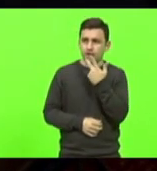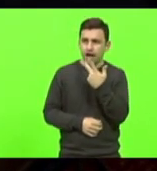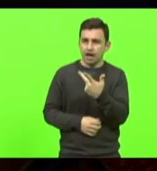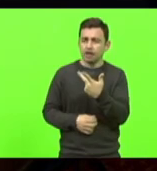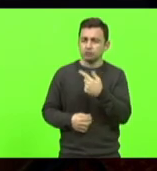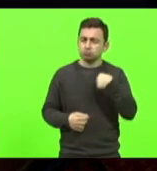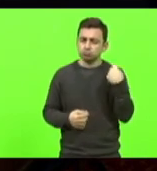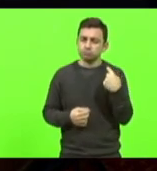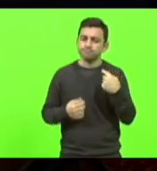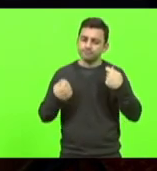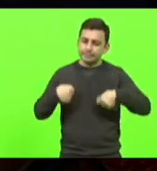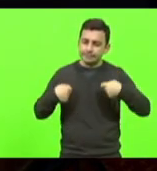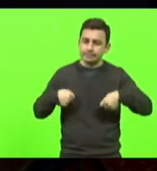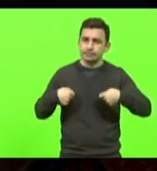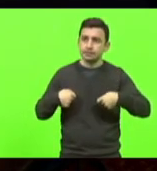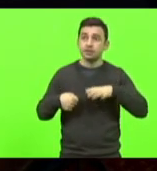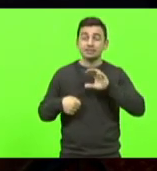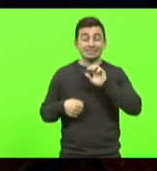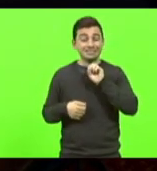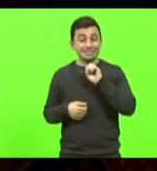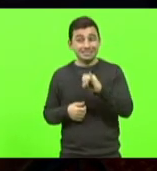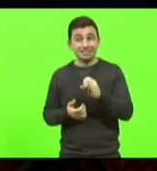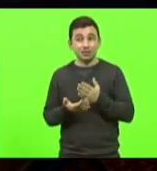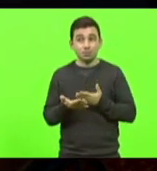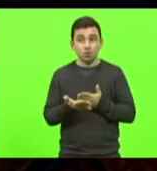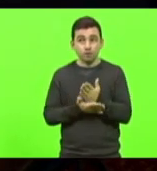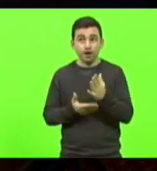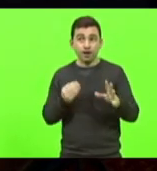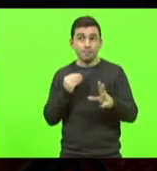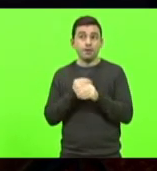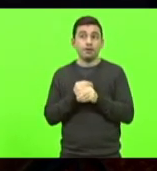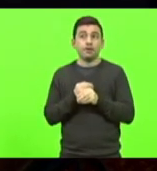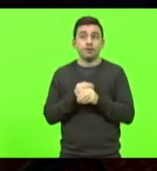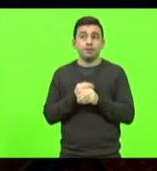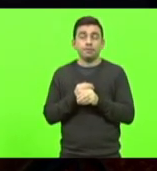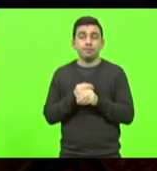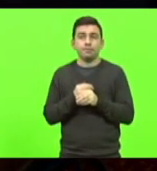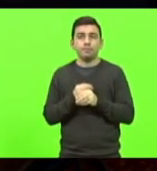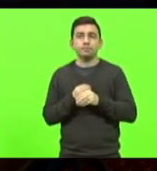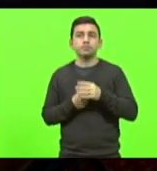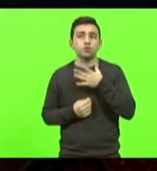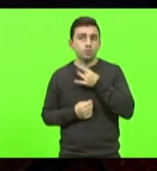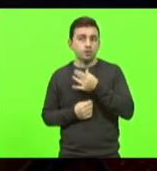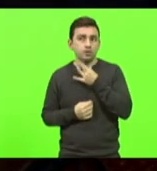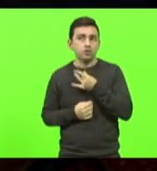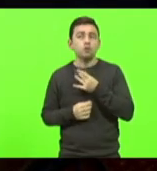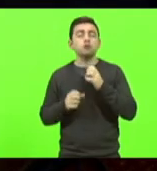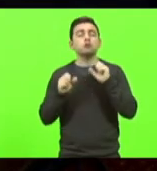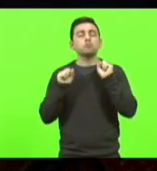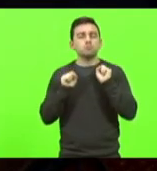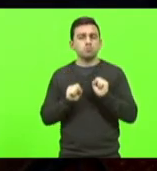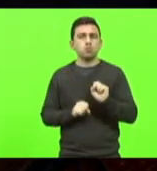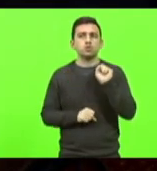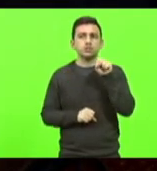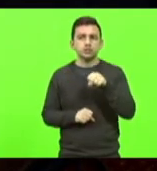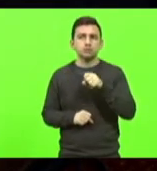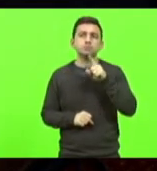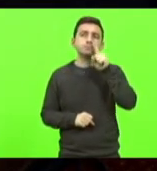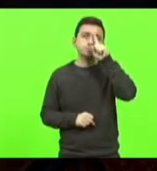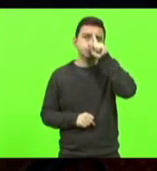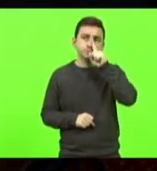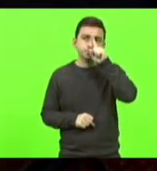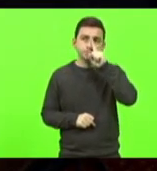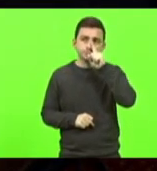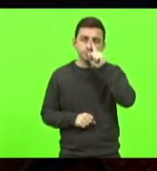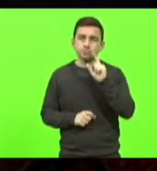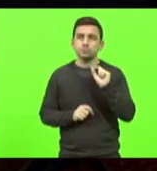convença mas ao aprovarmos esta emenda Deputado cobalchini nós poderemos Está pondo em risco